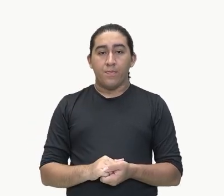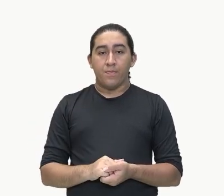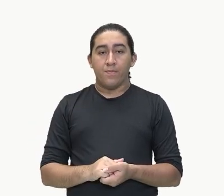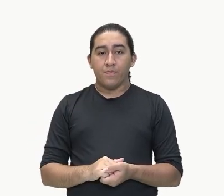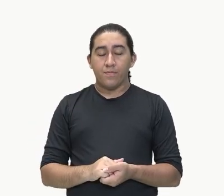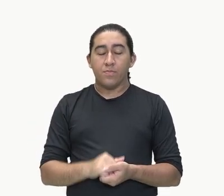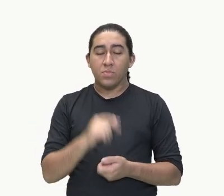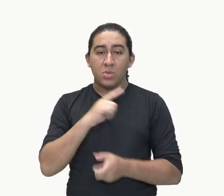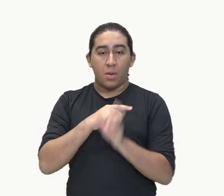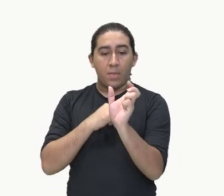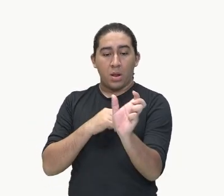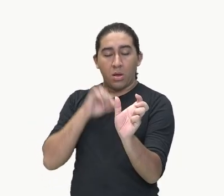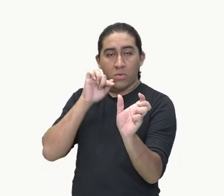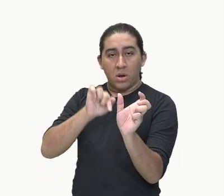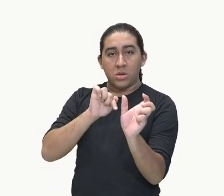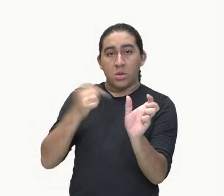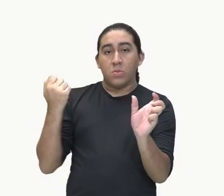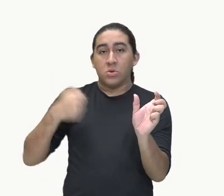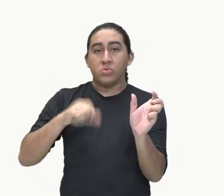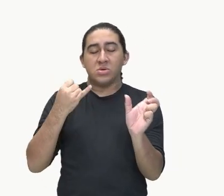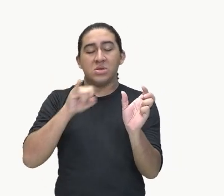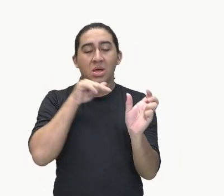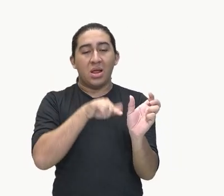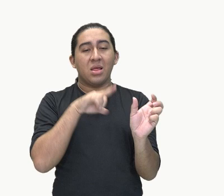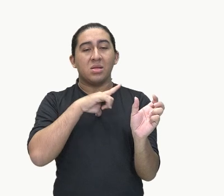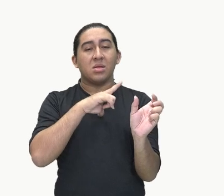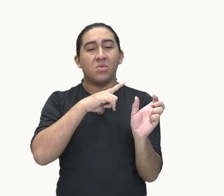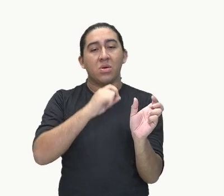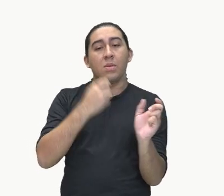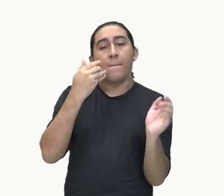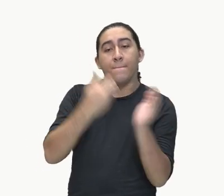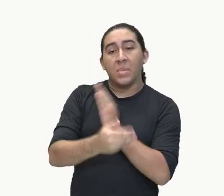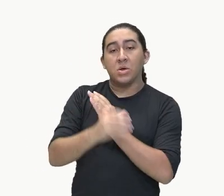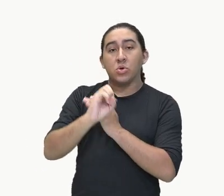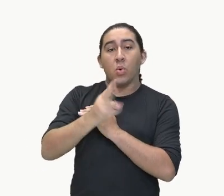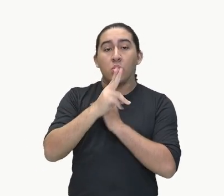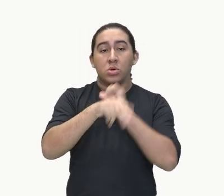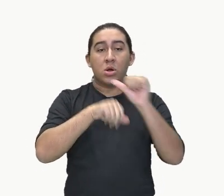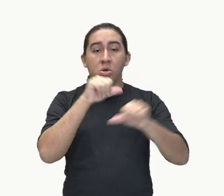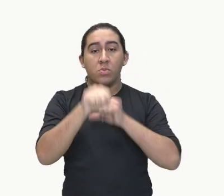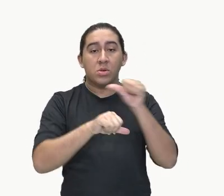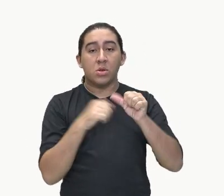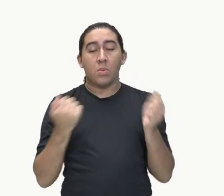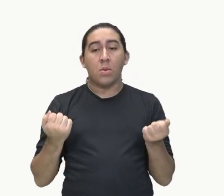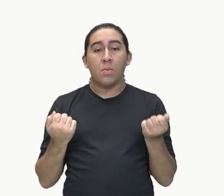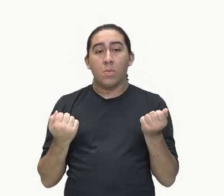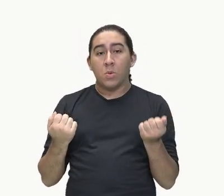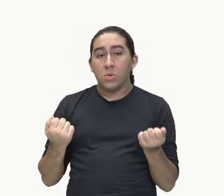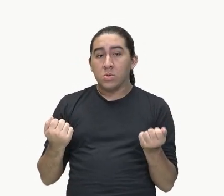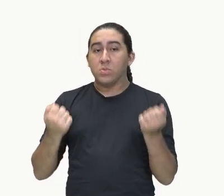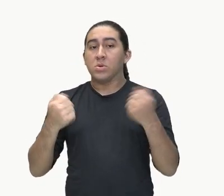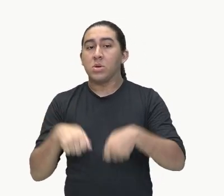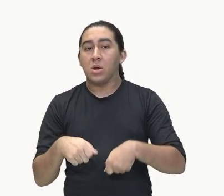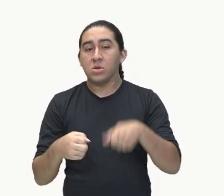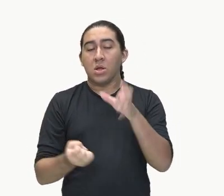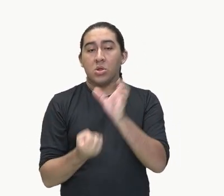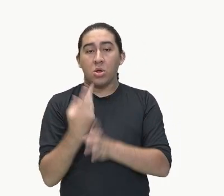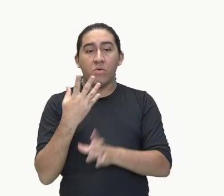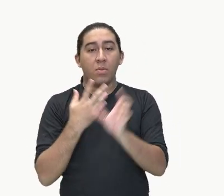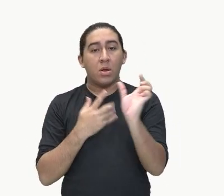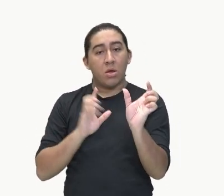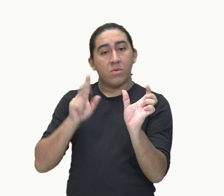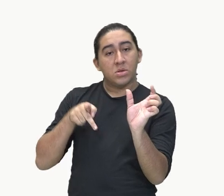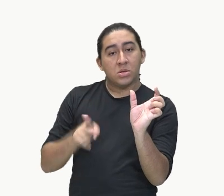outras palavras, se havendo perda ou modificação na formação da nova palavra, são